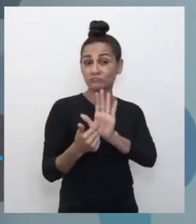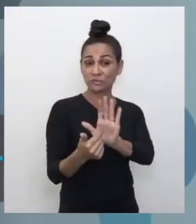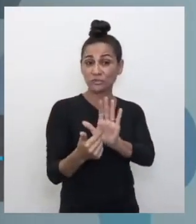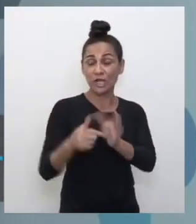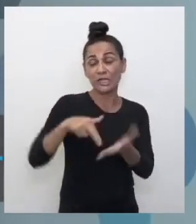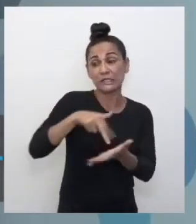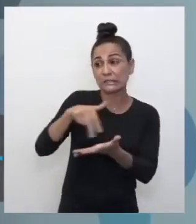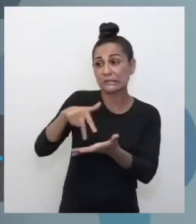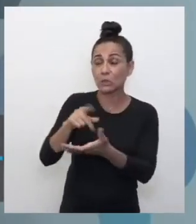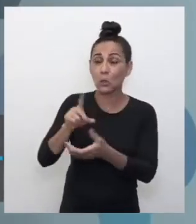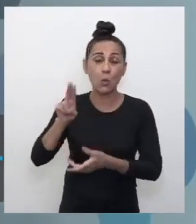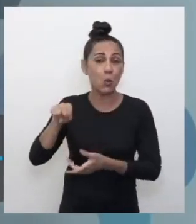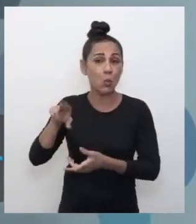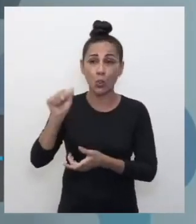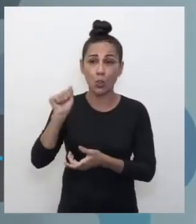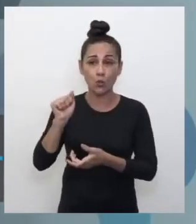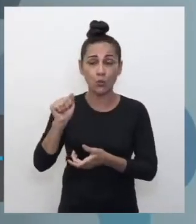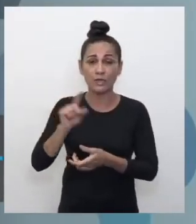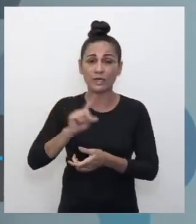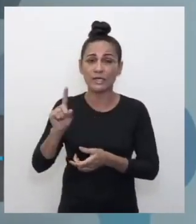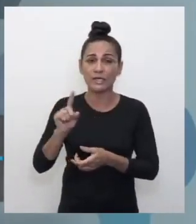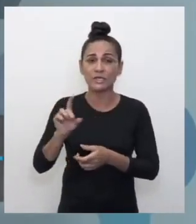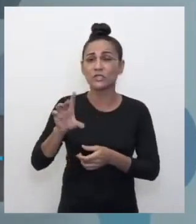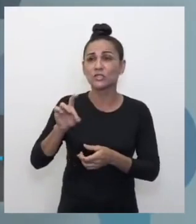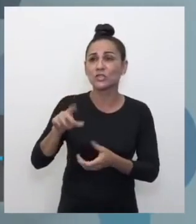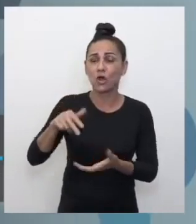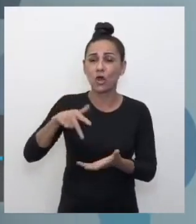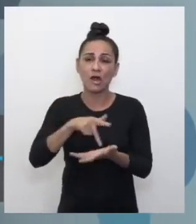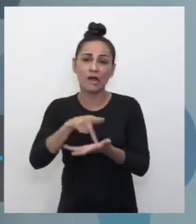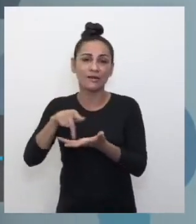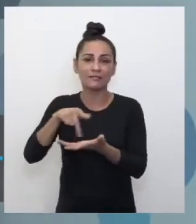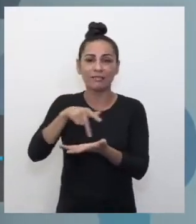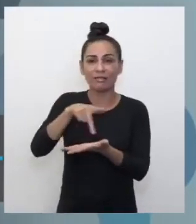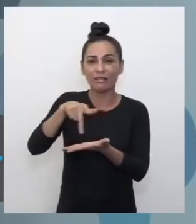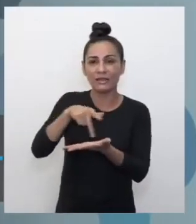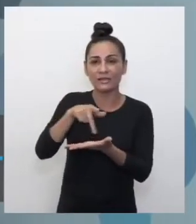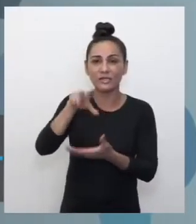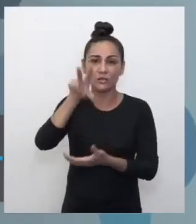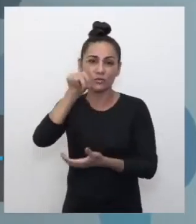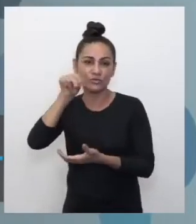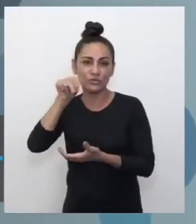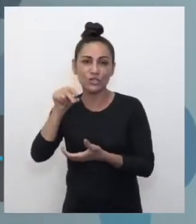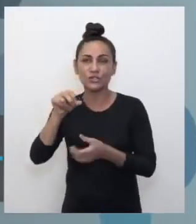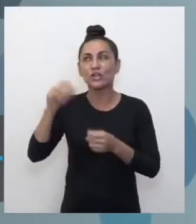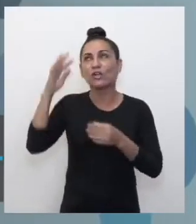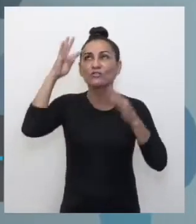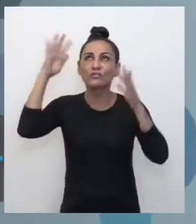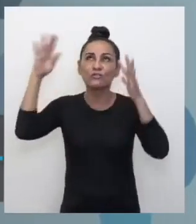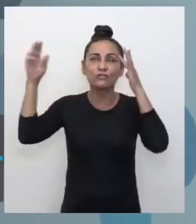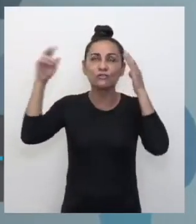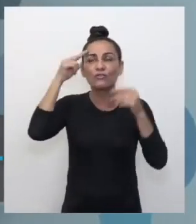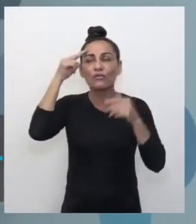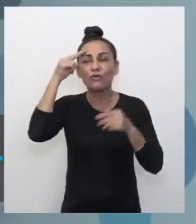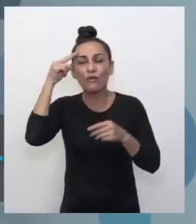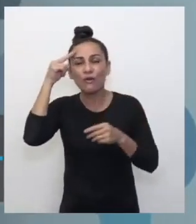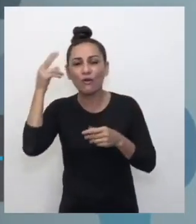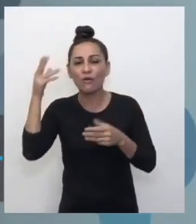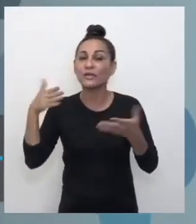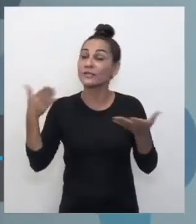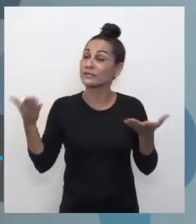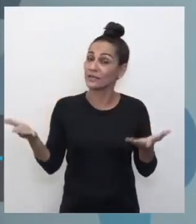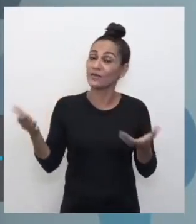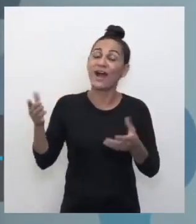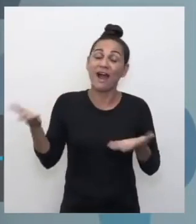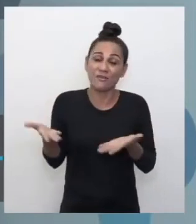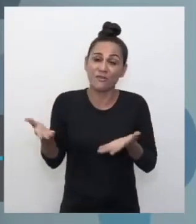não tratava nunca desses temas, né? Sim. Era sempre o Lago dos Cisnes, né? Aquela coisa linda, de sonho, idílica, paradisíaca. Não, ele